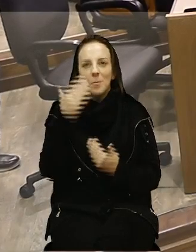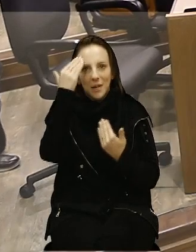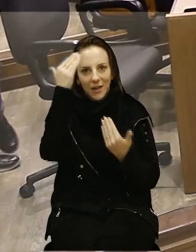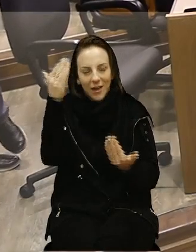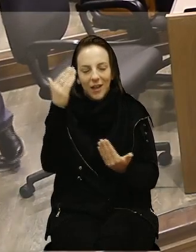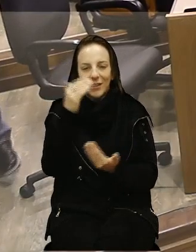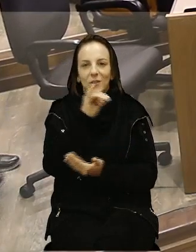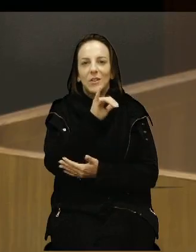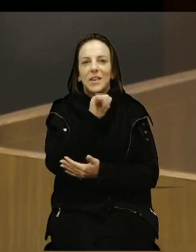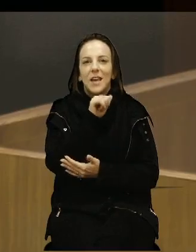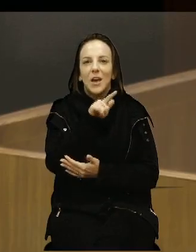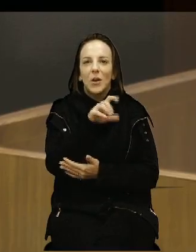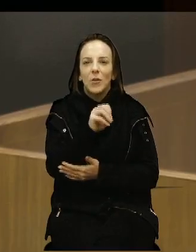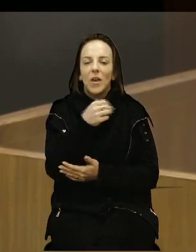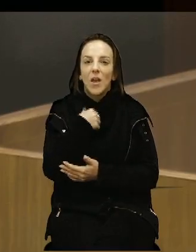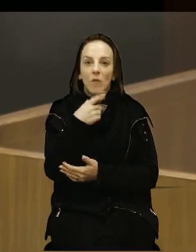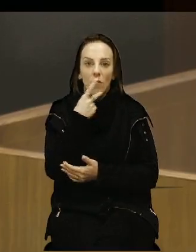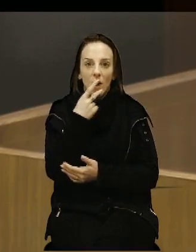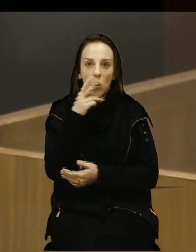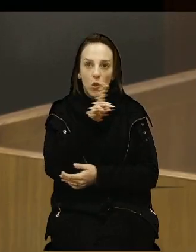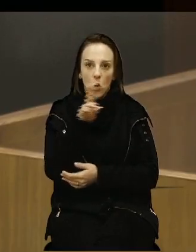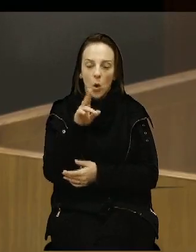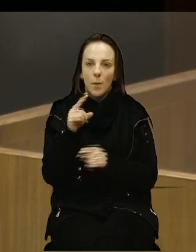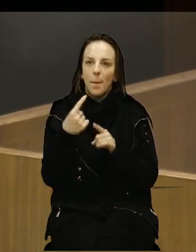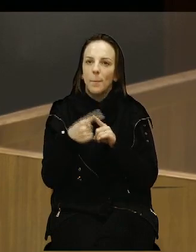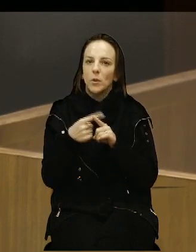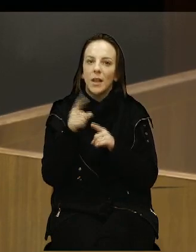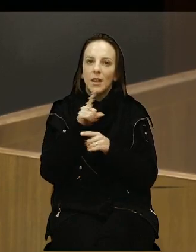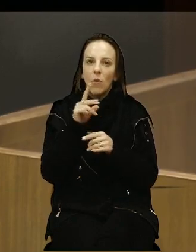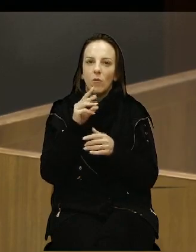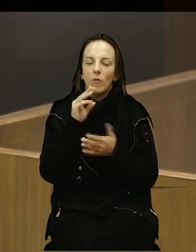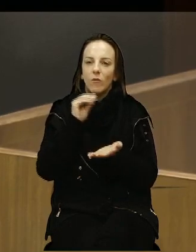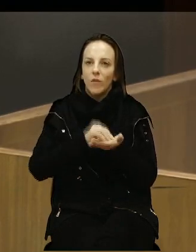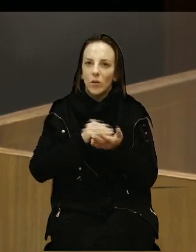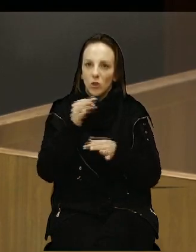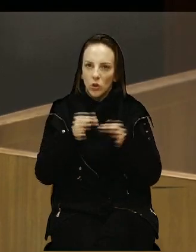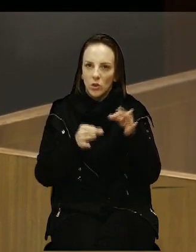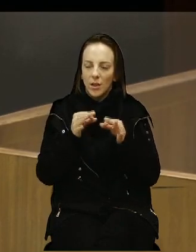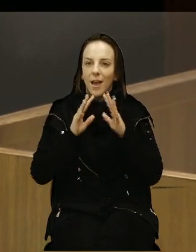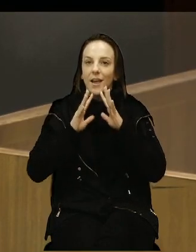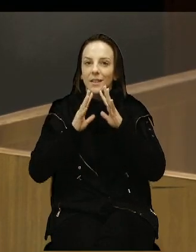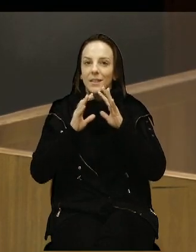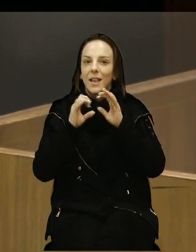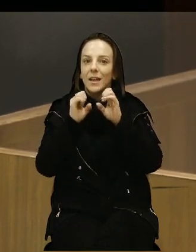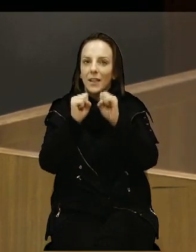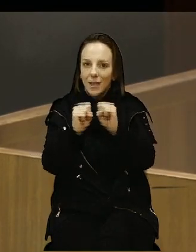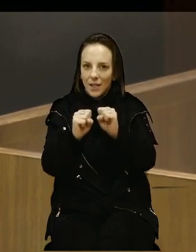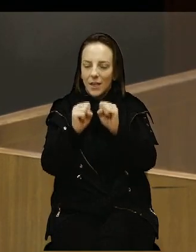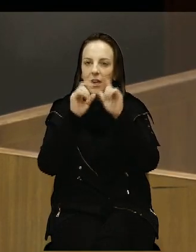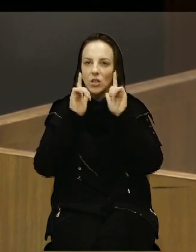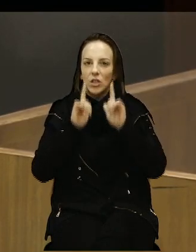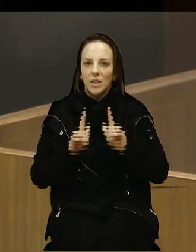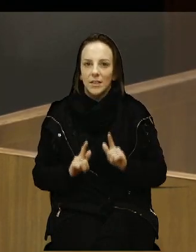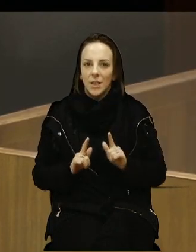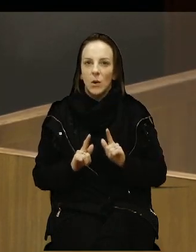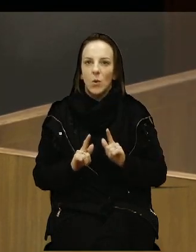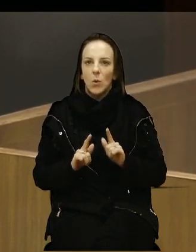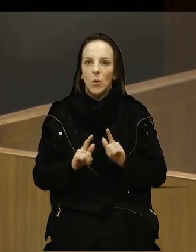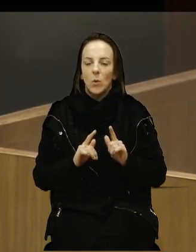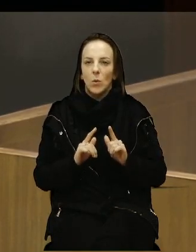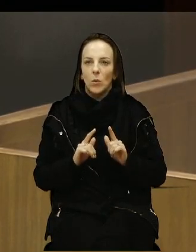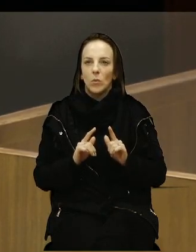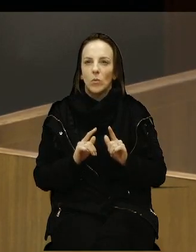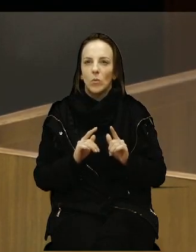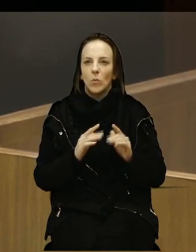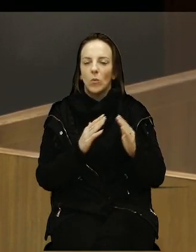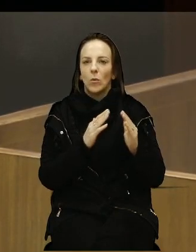Iago. Inclusive, que vou citar o nome, que para não ser injusto da secretaria, é Secretaria de Gestão Urbana de Caxias